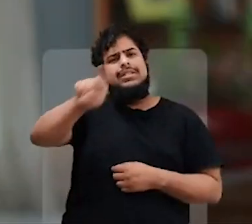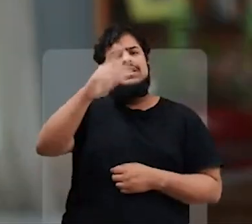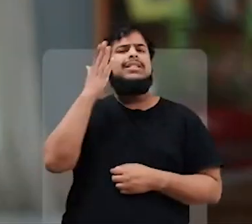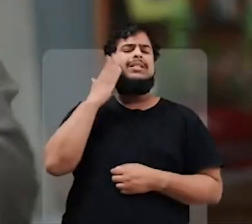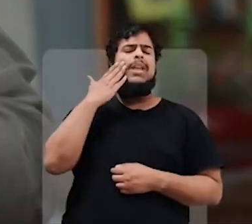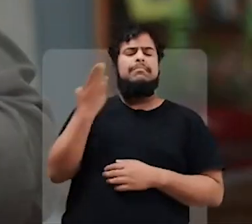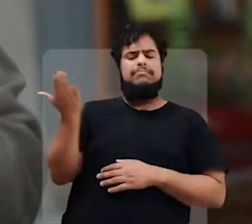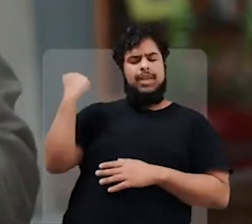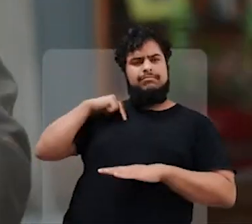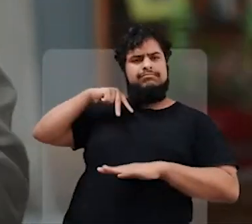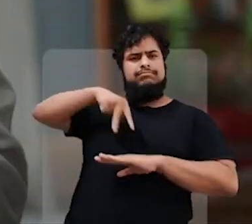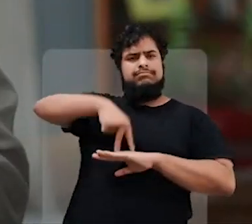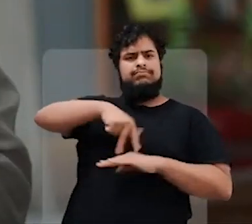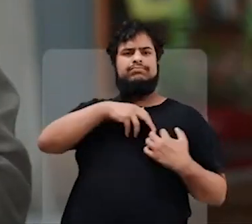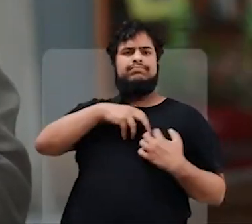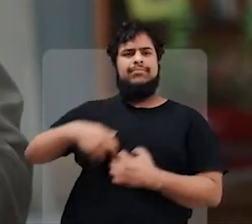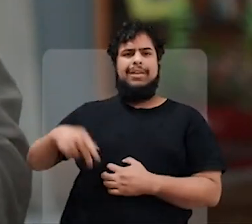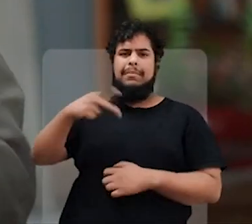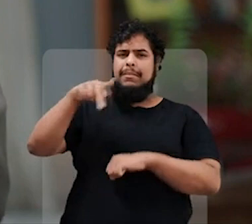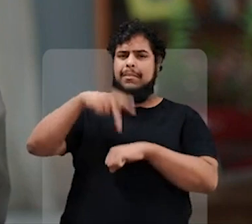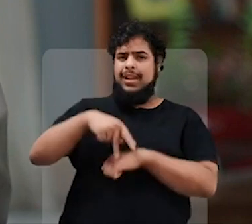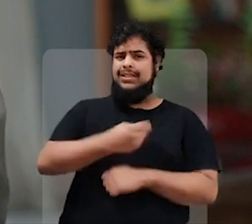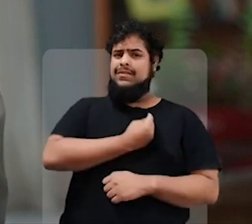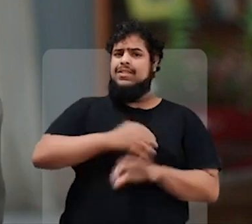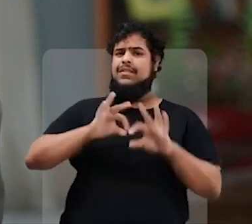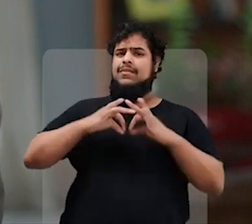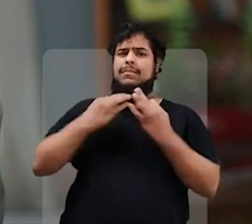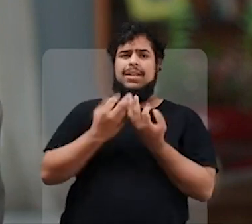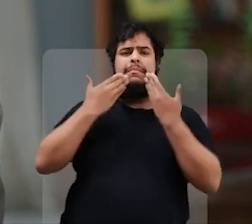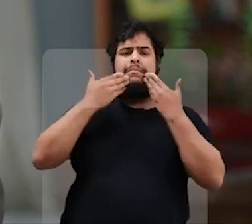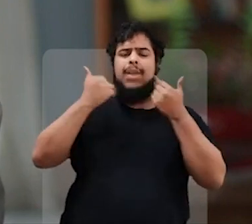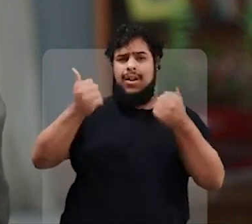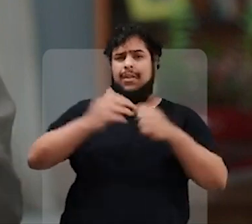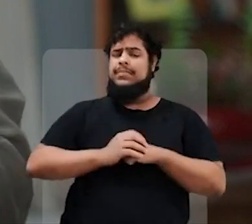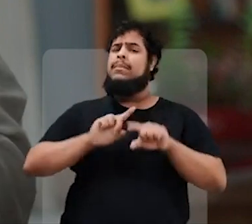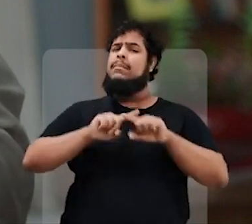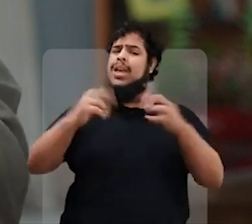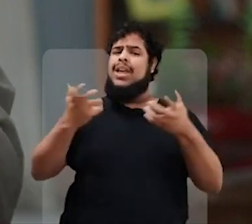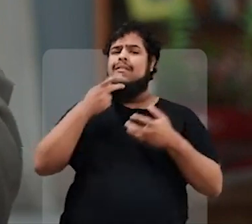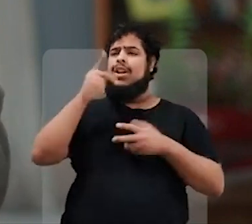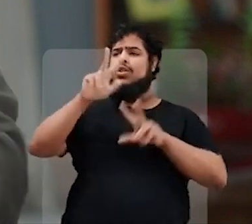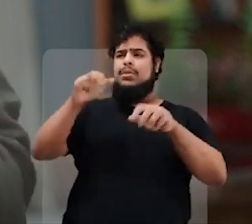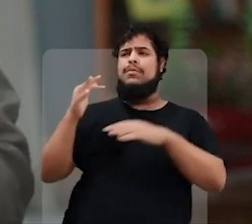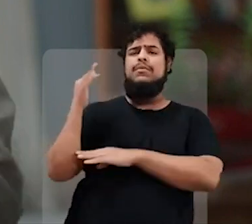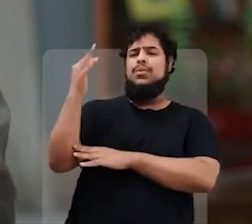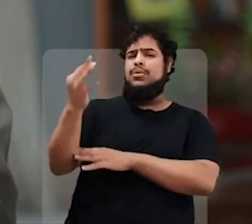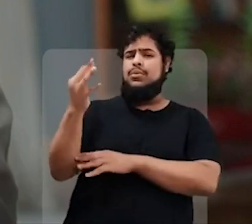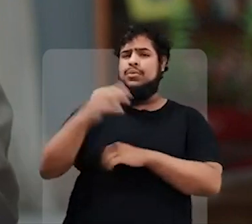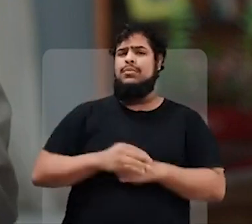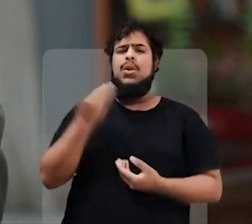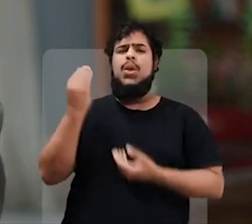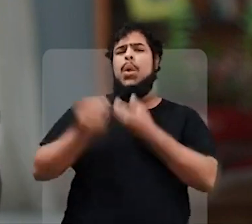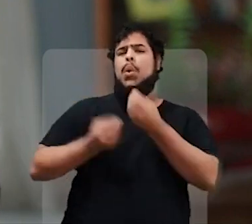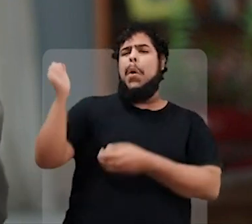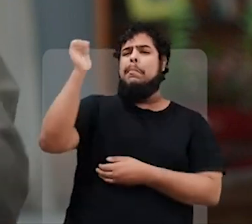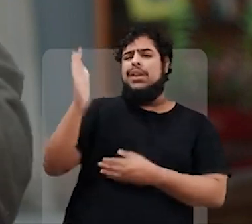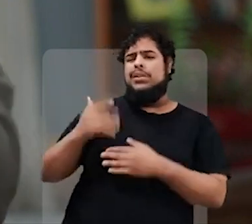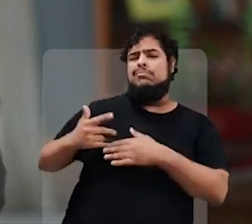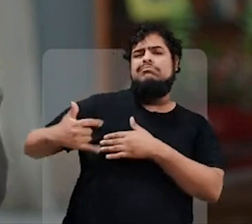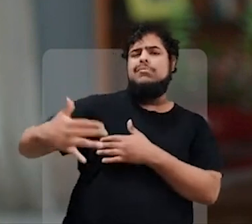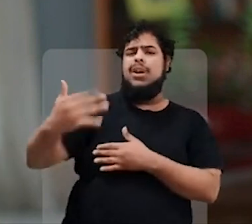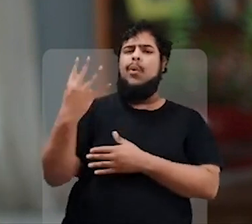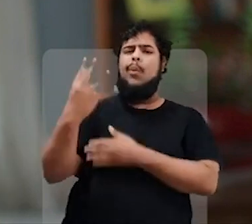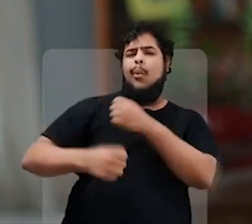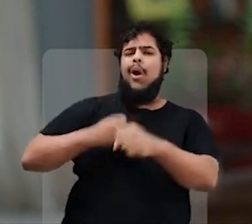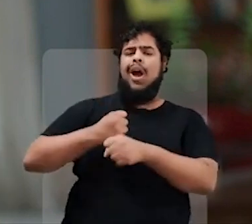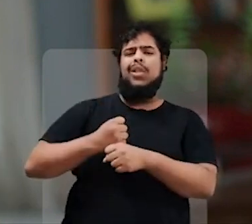Você sabe que quando eu governei esse país, a vida das famílias melhorou. Mas eu quero falar do futuro. Sobre o que será o